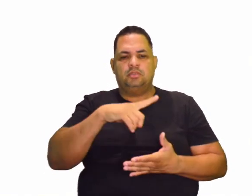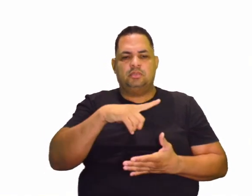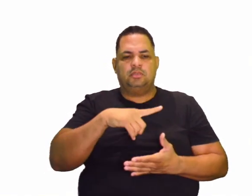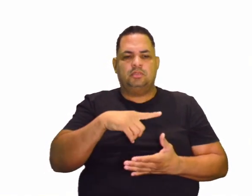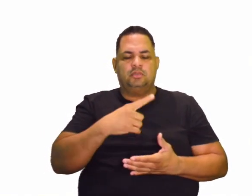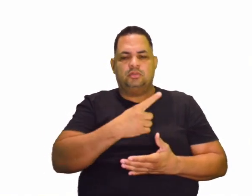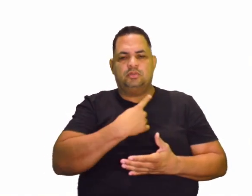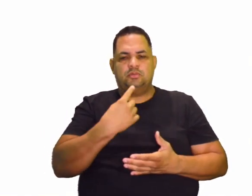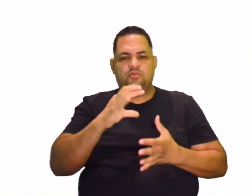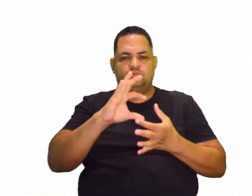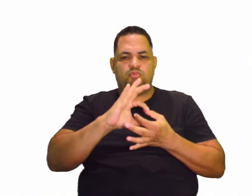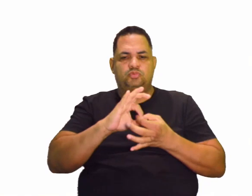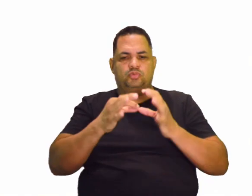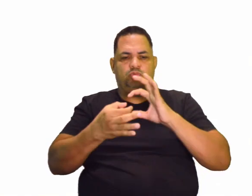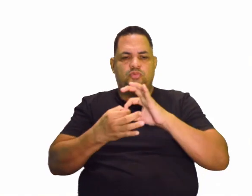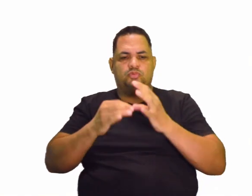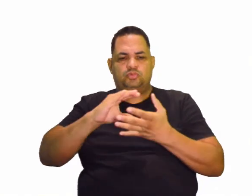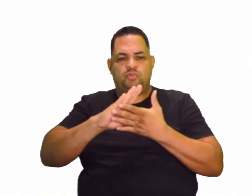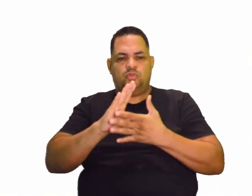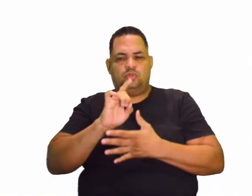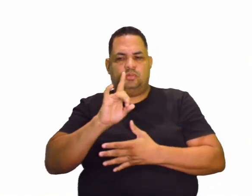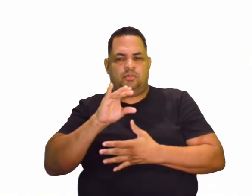que é em relação